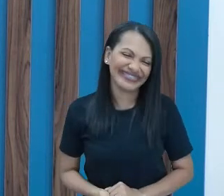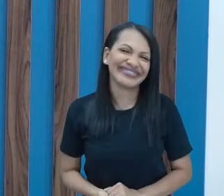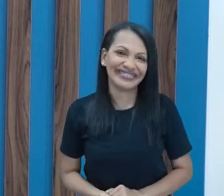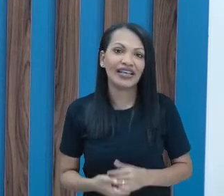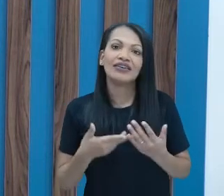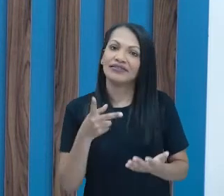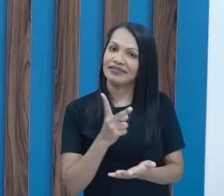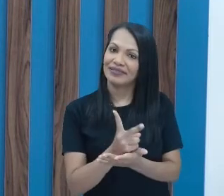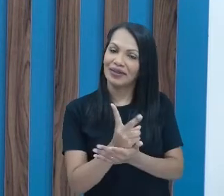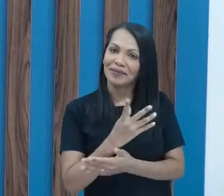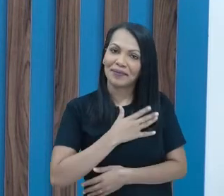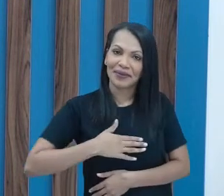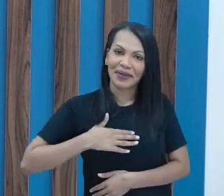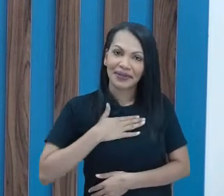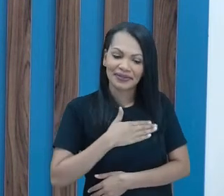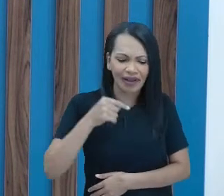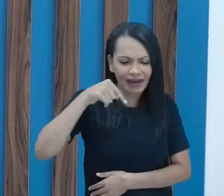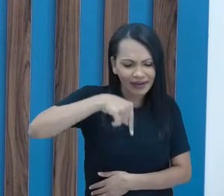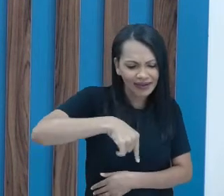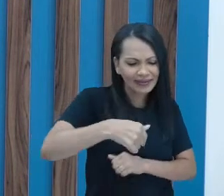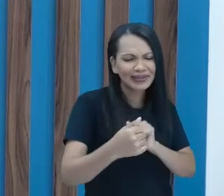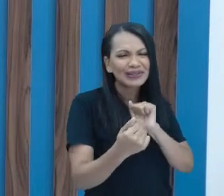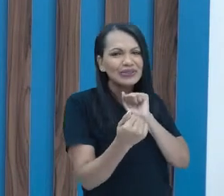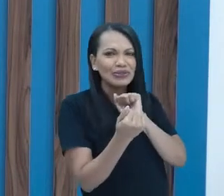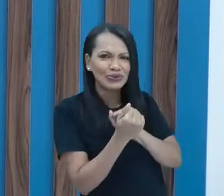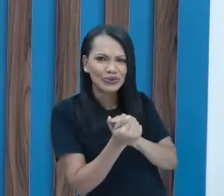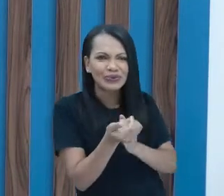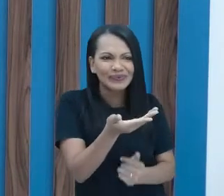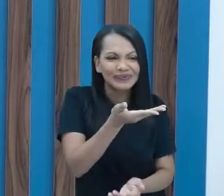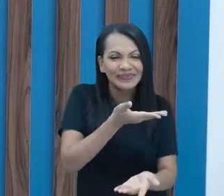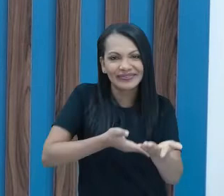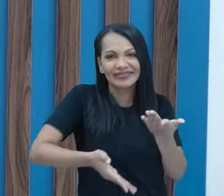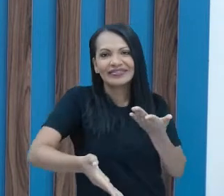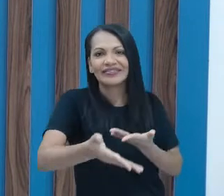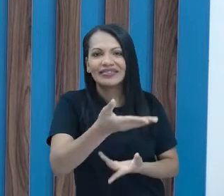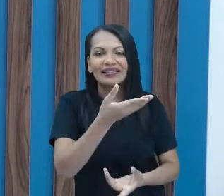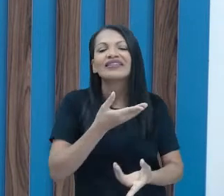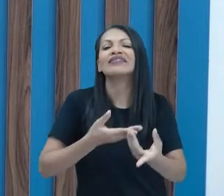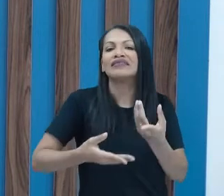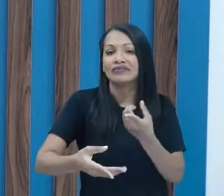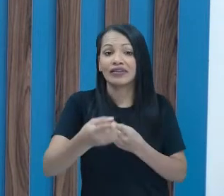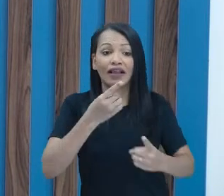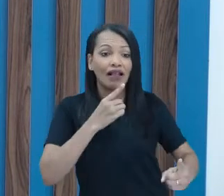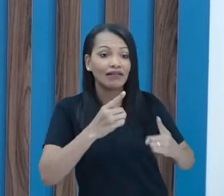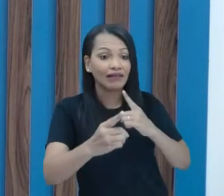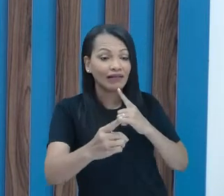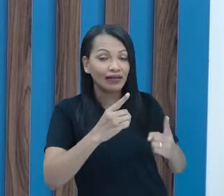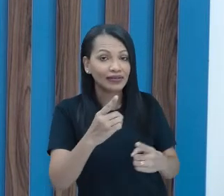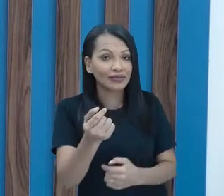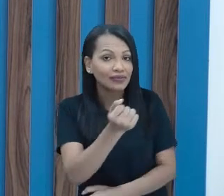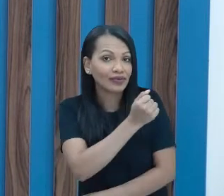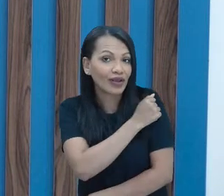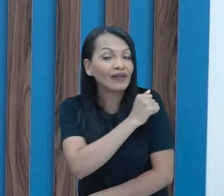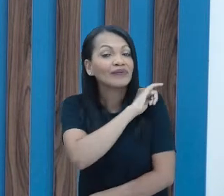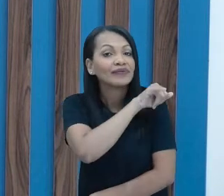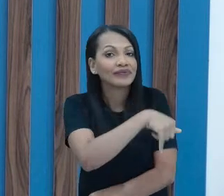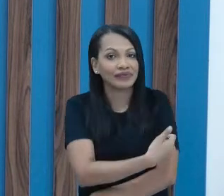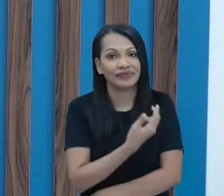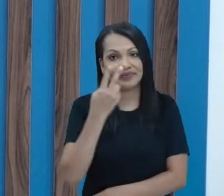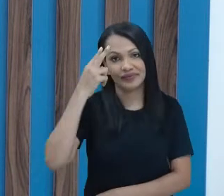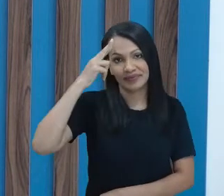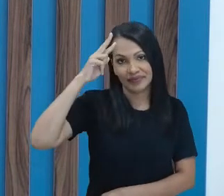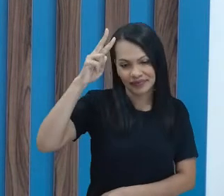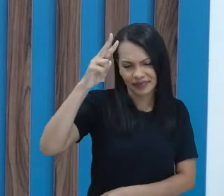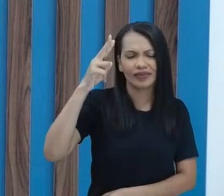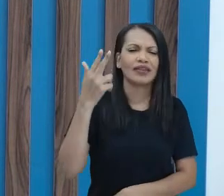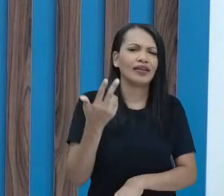É sempre um prazer estar aqui com a senhora, dialogando com os nossos queridíssimos estudantes da EJA, sobre a nossa queridíssima história,